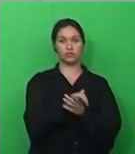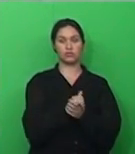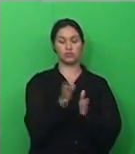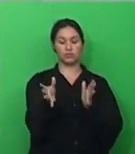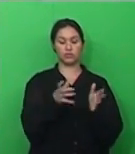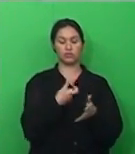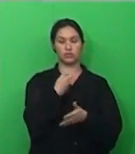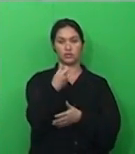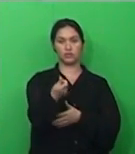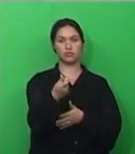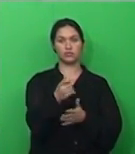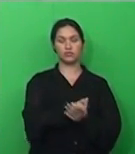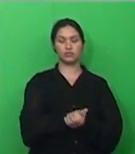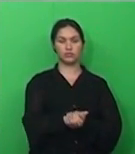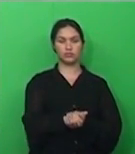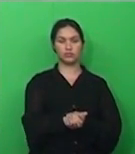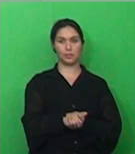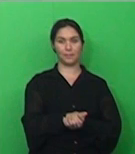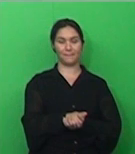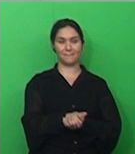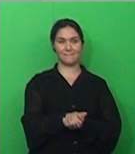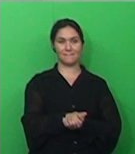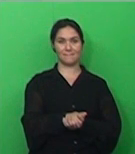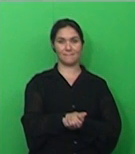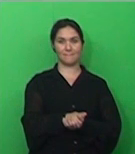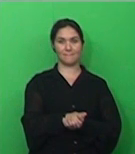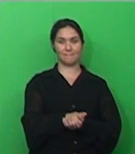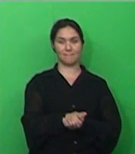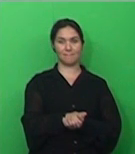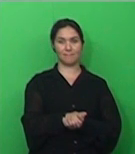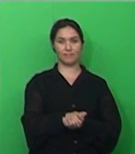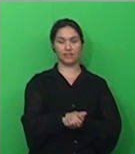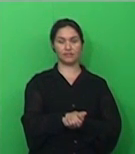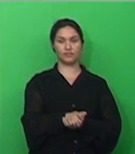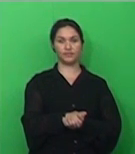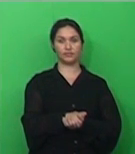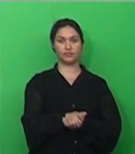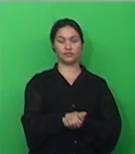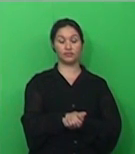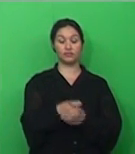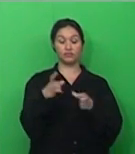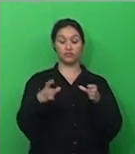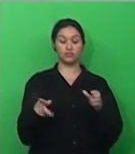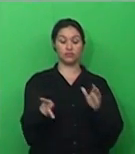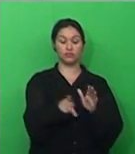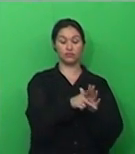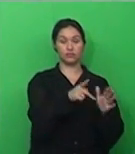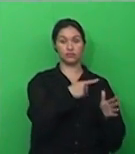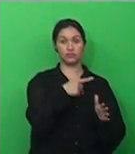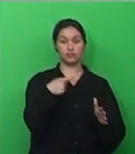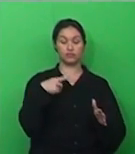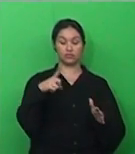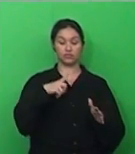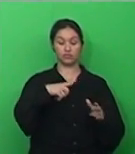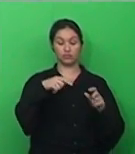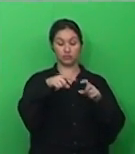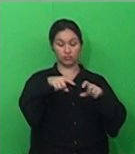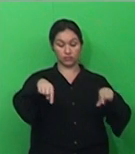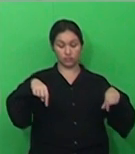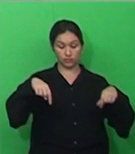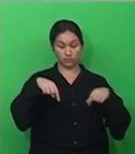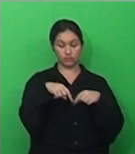usufruído de folga. E quais as unidades, efetivamente, que obtenha essa sala, que necessita